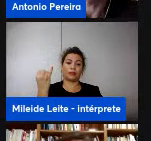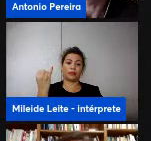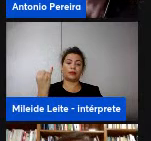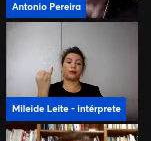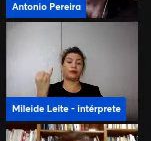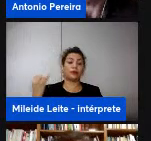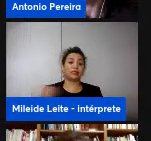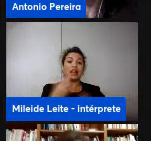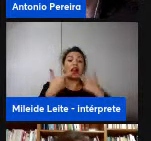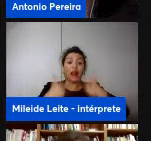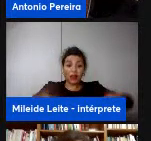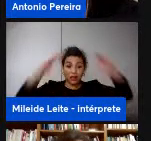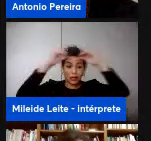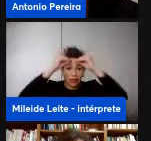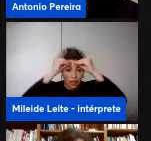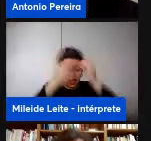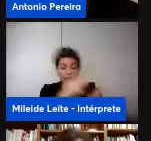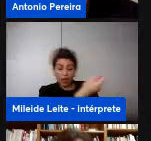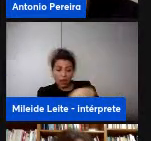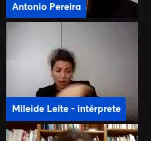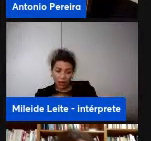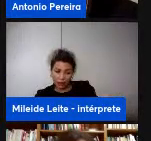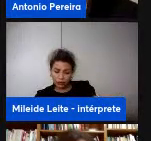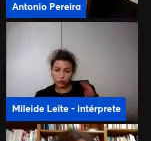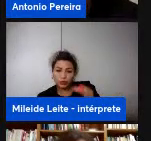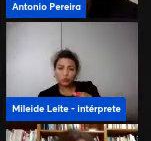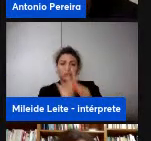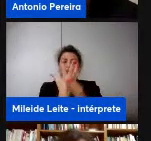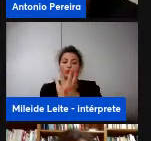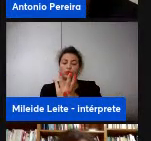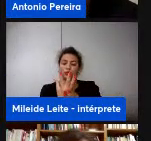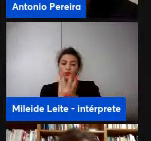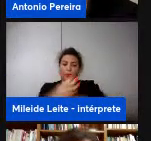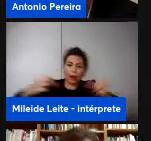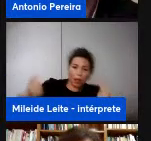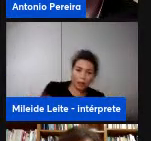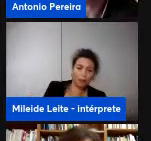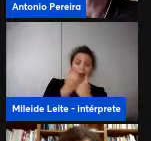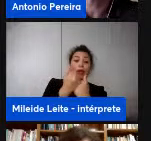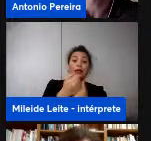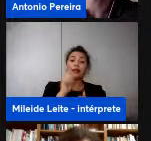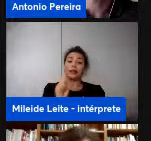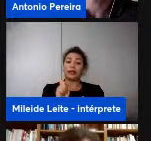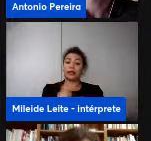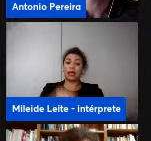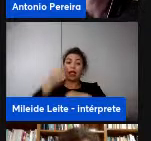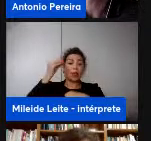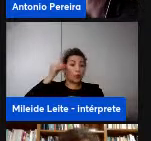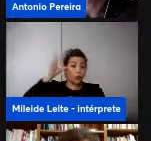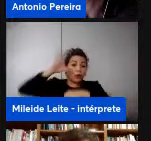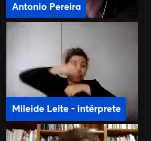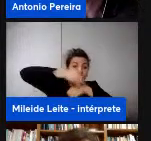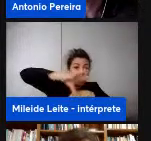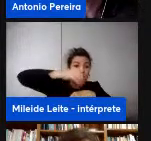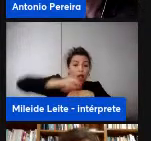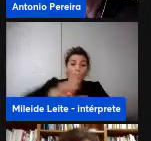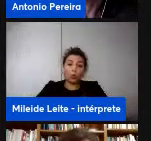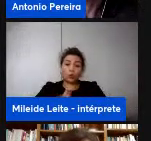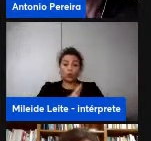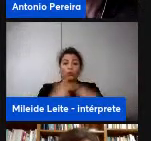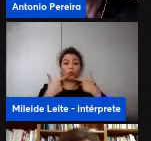da linguagem que a escrita ela veio para suplementar, né, é que a transmissão do conhecimento pela linguagem